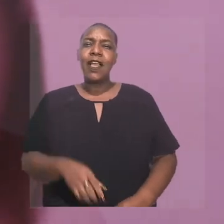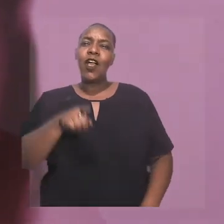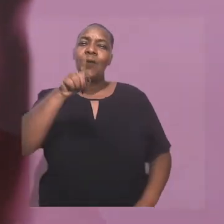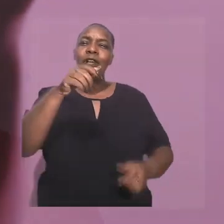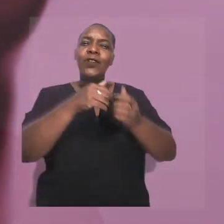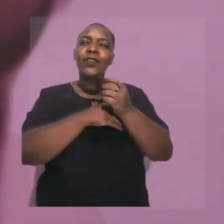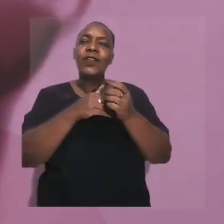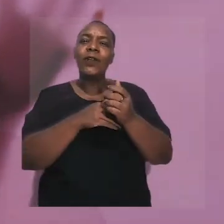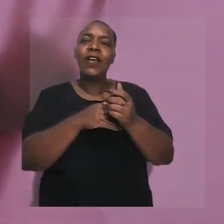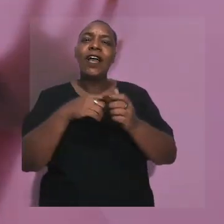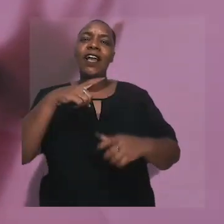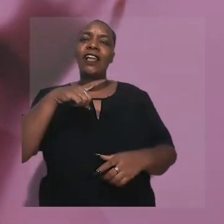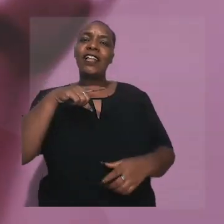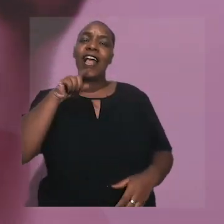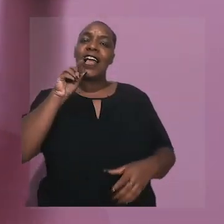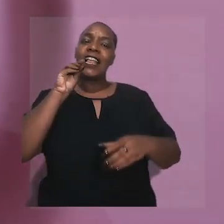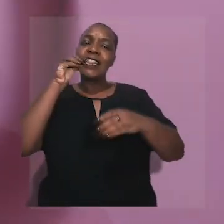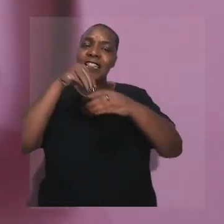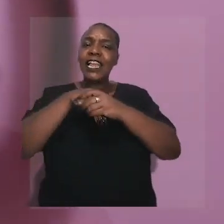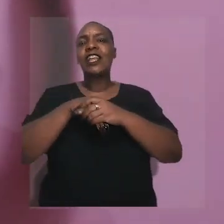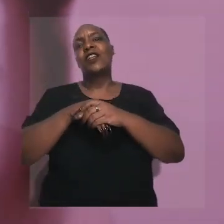Mas o segredo está contido na pergunta.